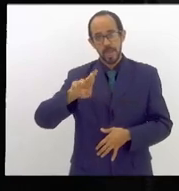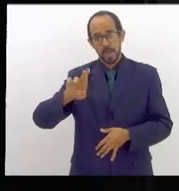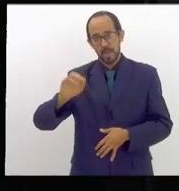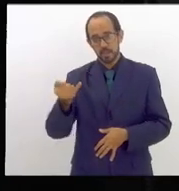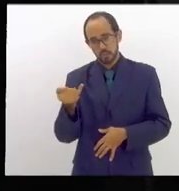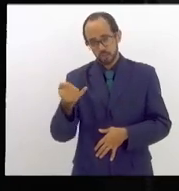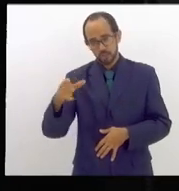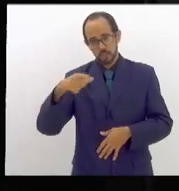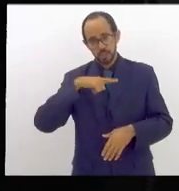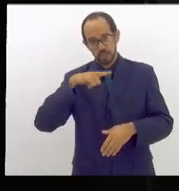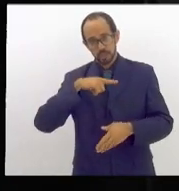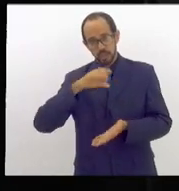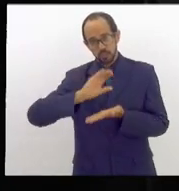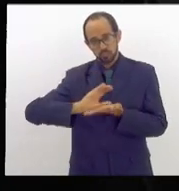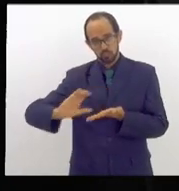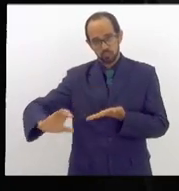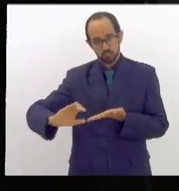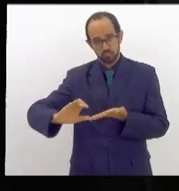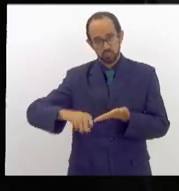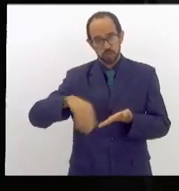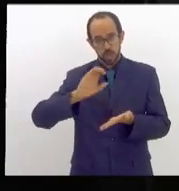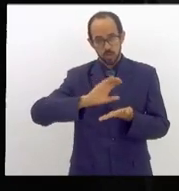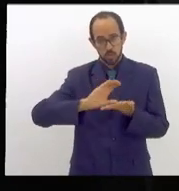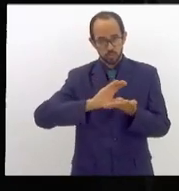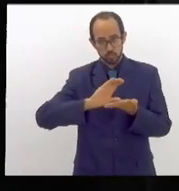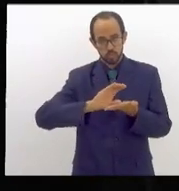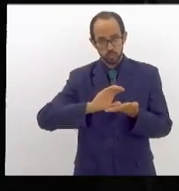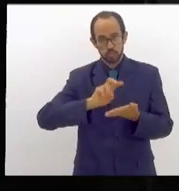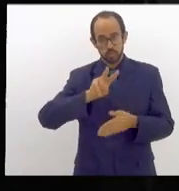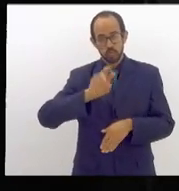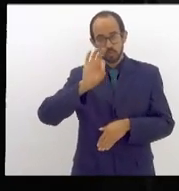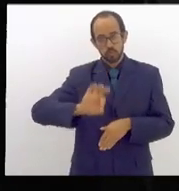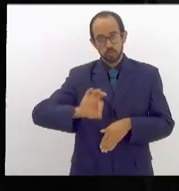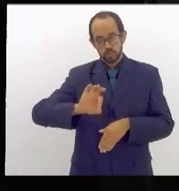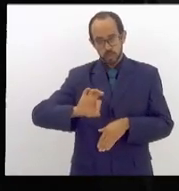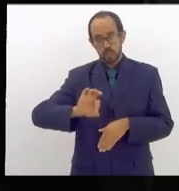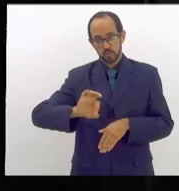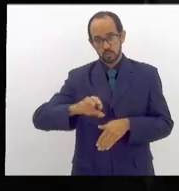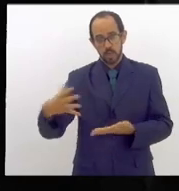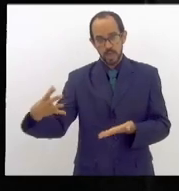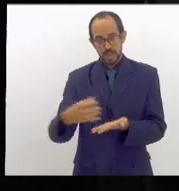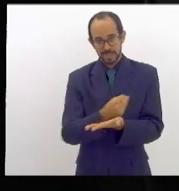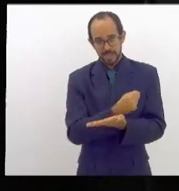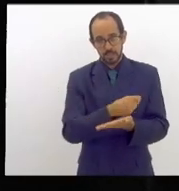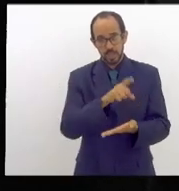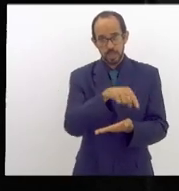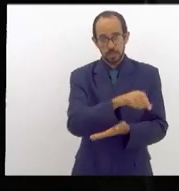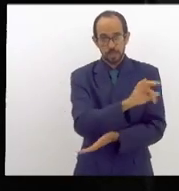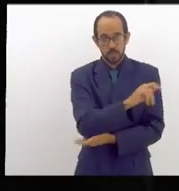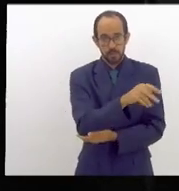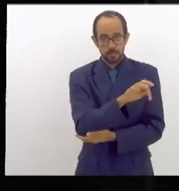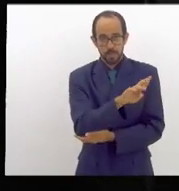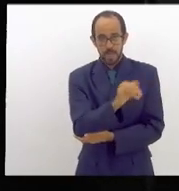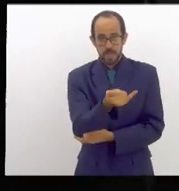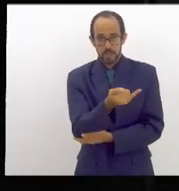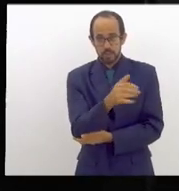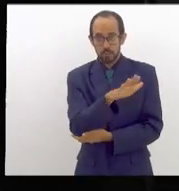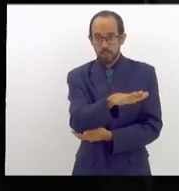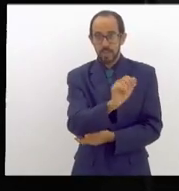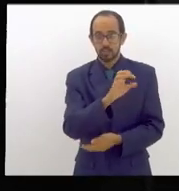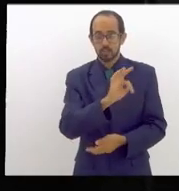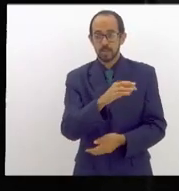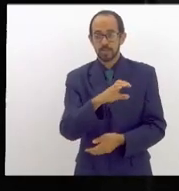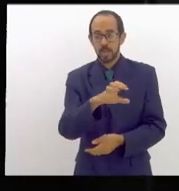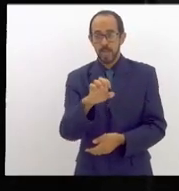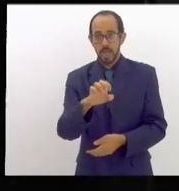constitucionalmente 2% da receita tributária líquida do estado é vinculada faperj entretanto o Tribunal de